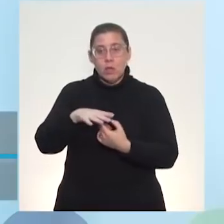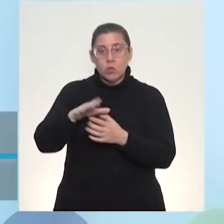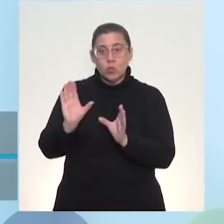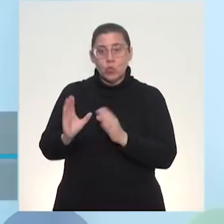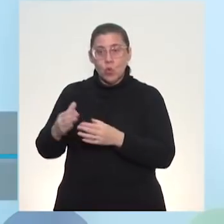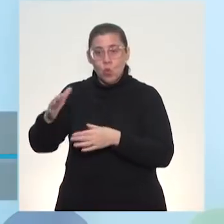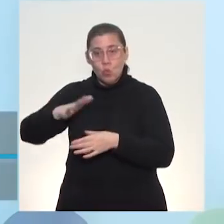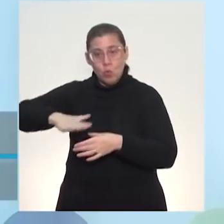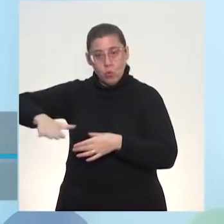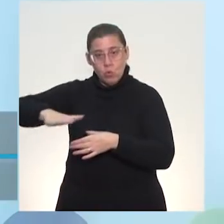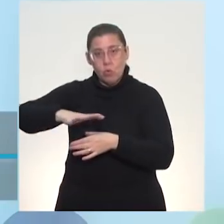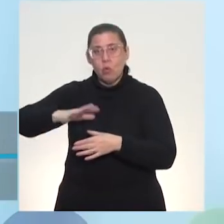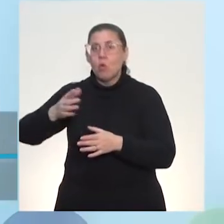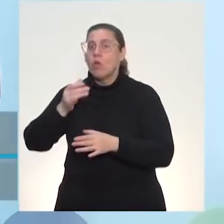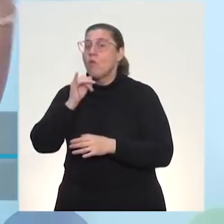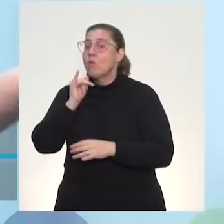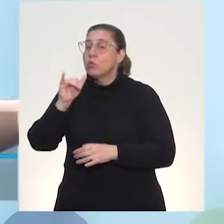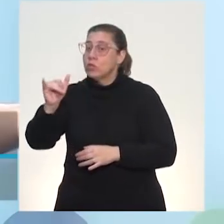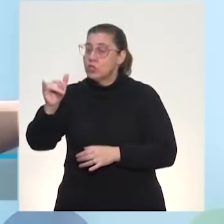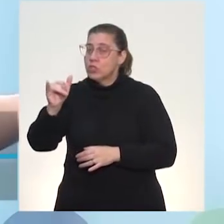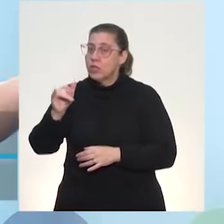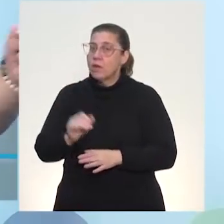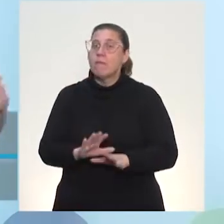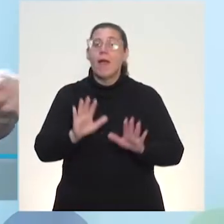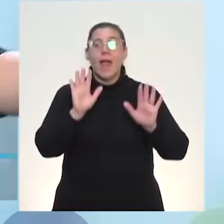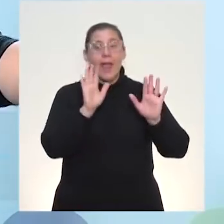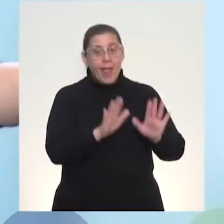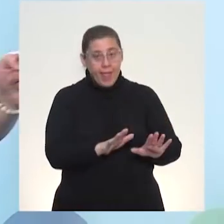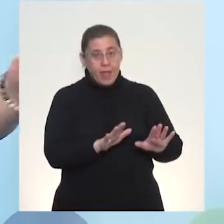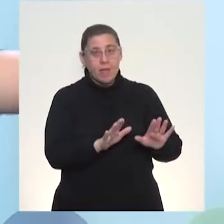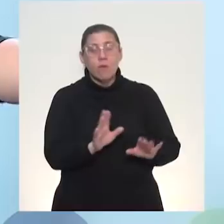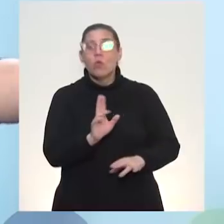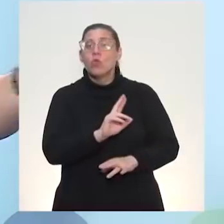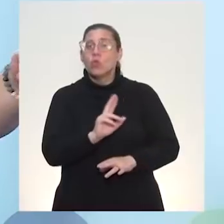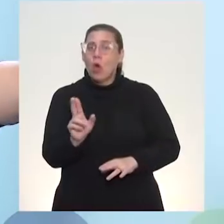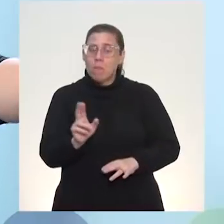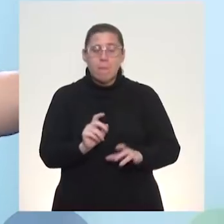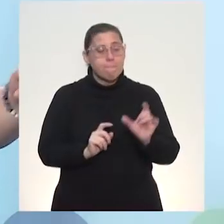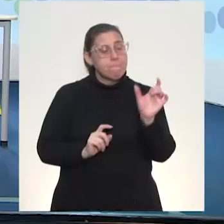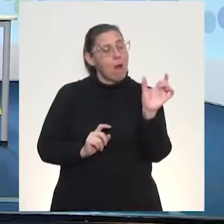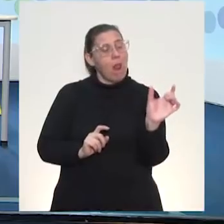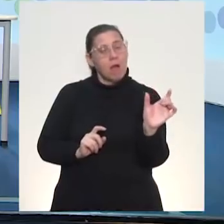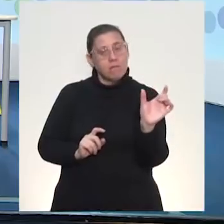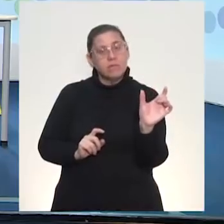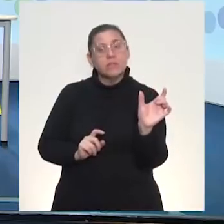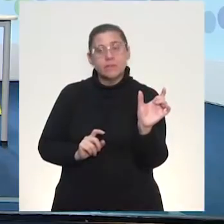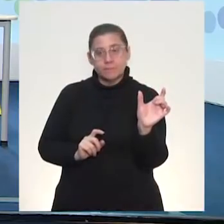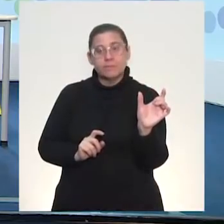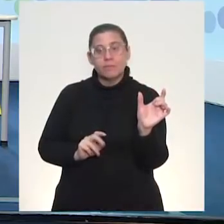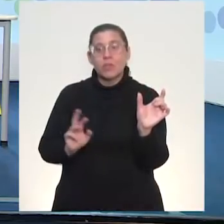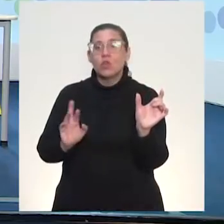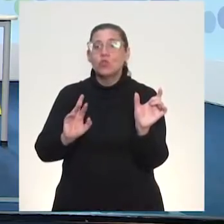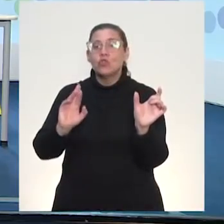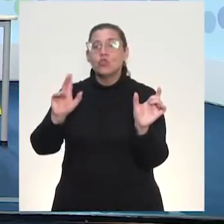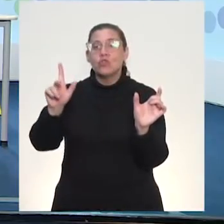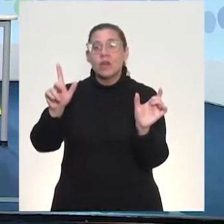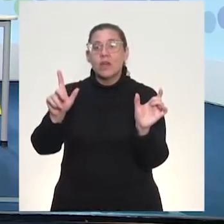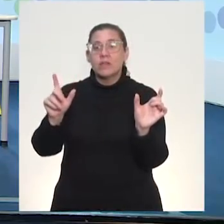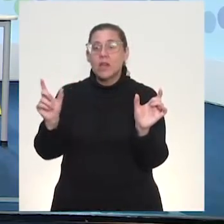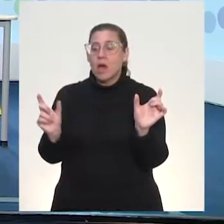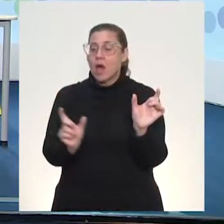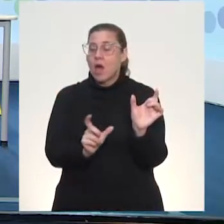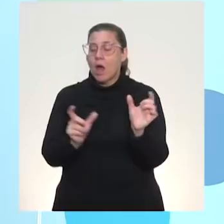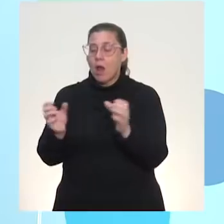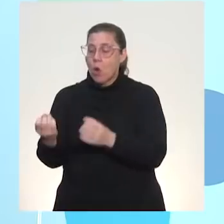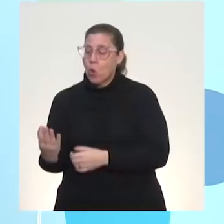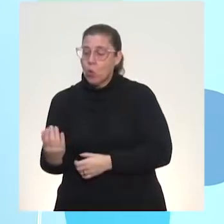quando falamos de utilização de energia, e qual é o nome que a gente dá ali para essa diferença, né, entre as Porque duas